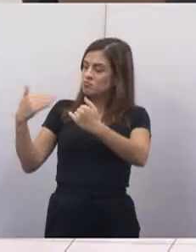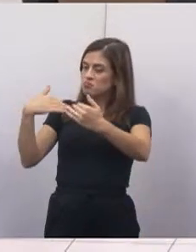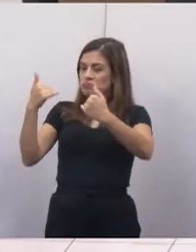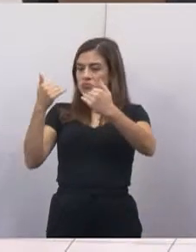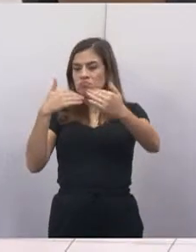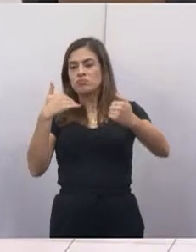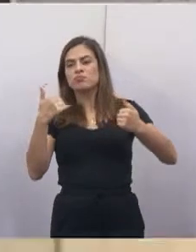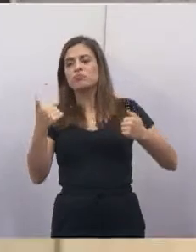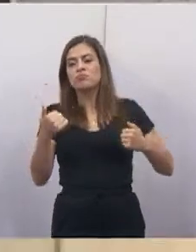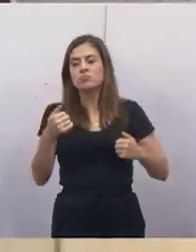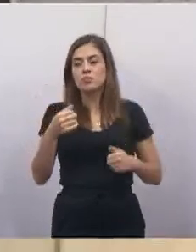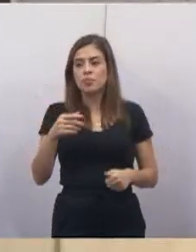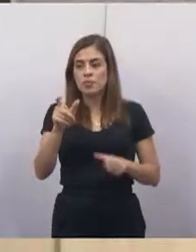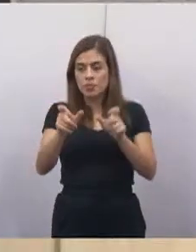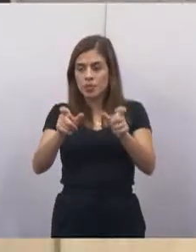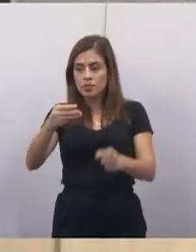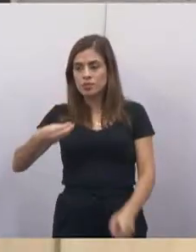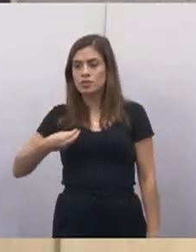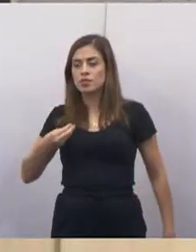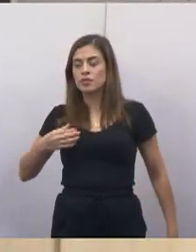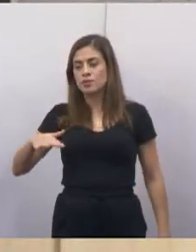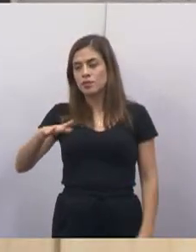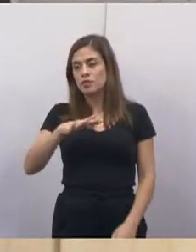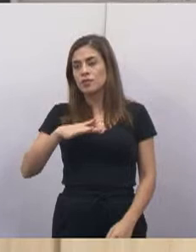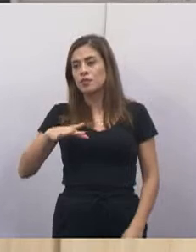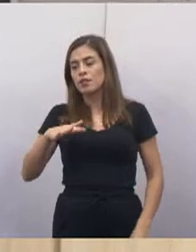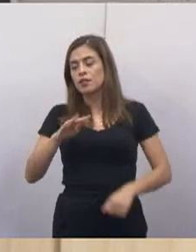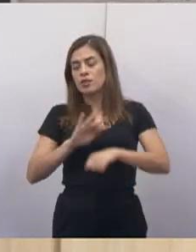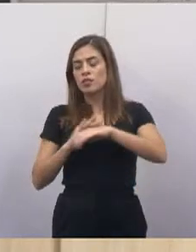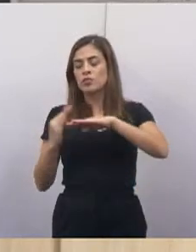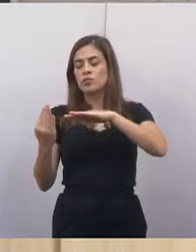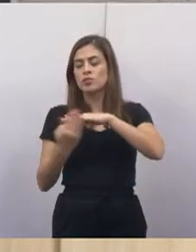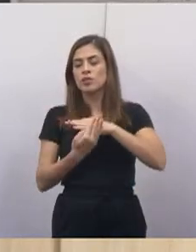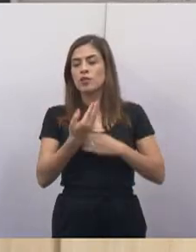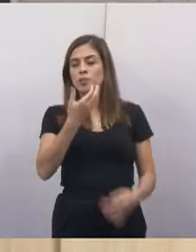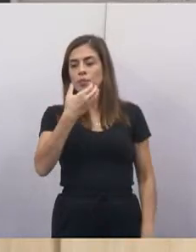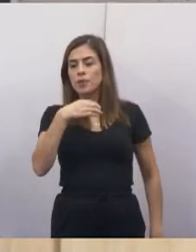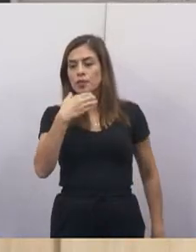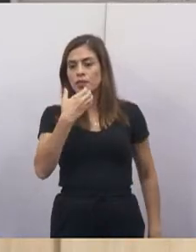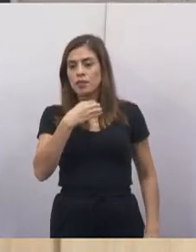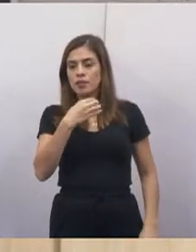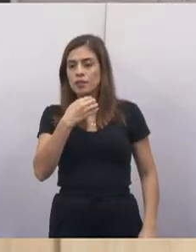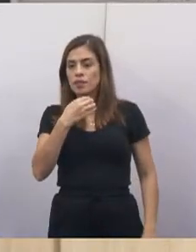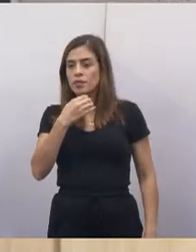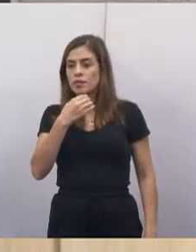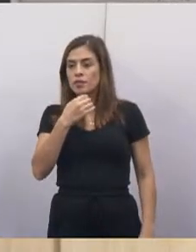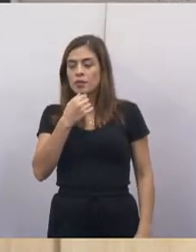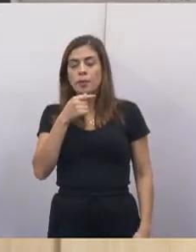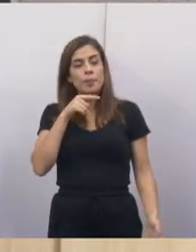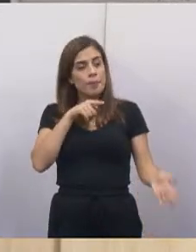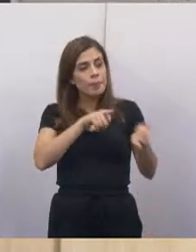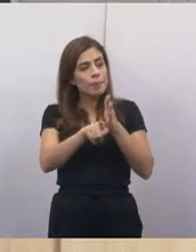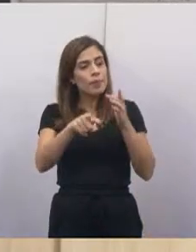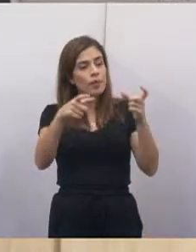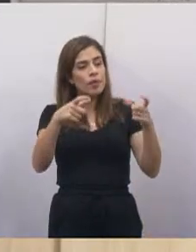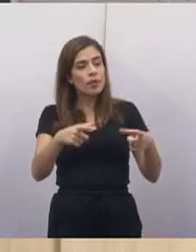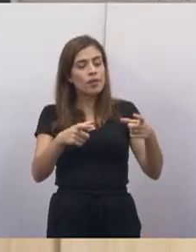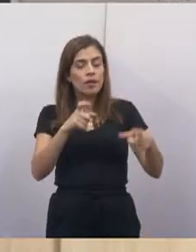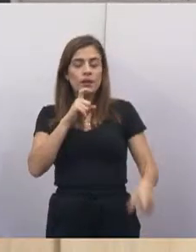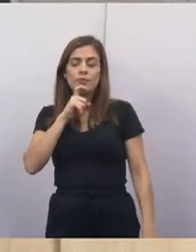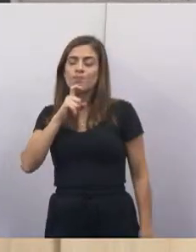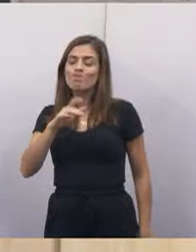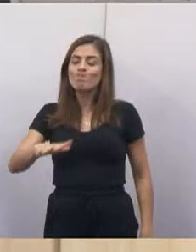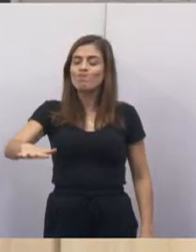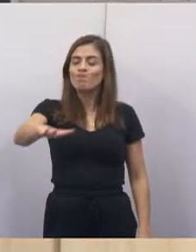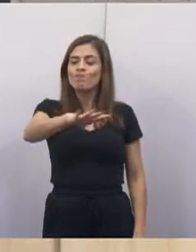do Jardim Paraíso, os quais questionam sobre a situação da área verde localizada na